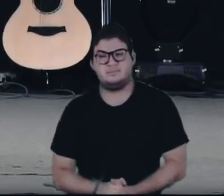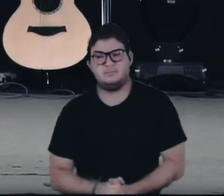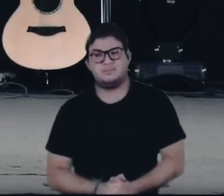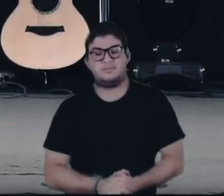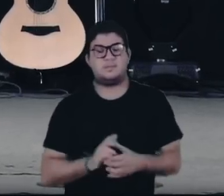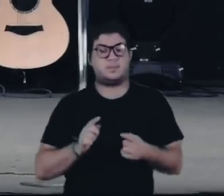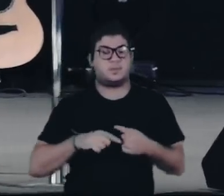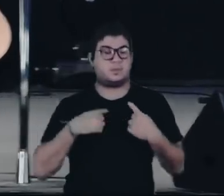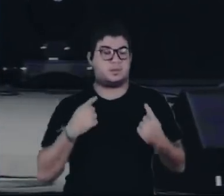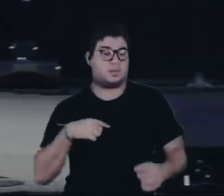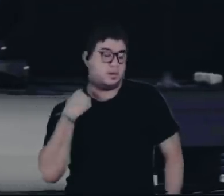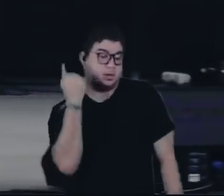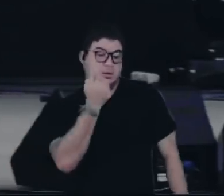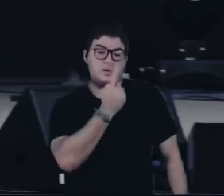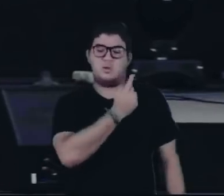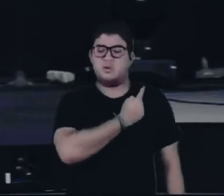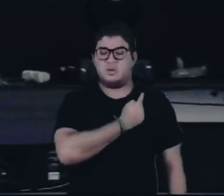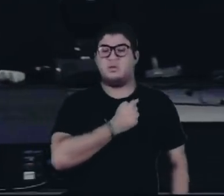Nós estamos aqui